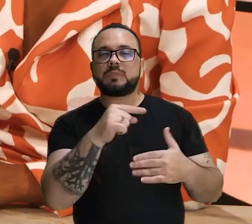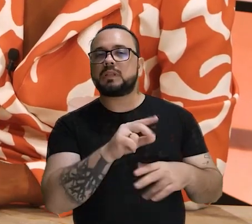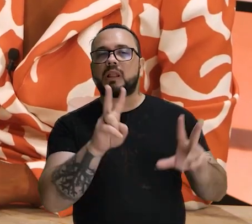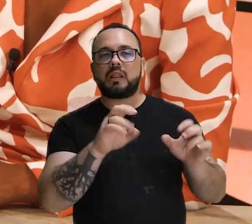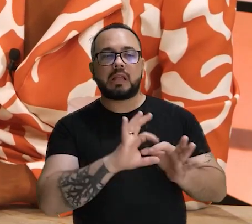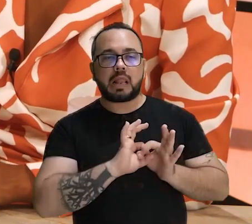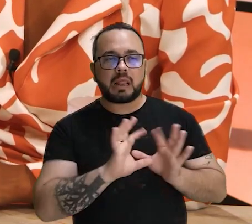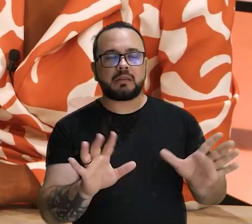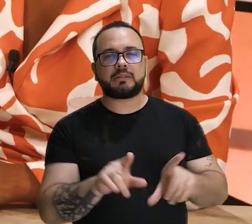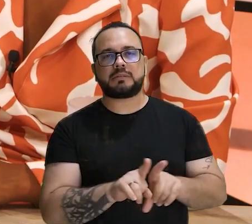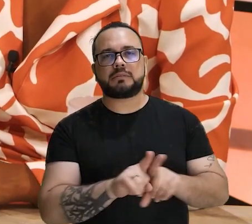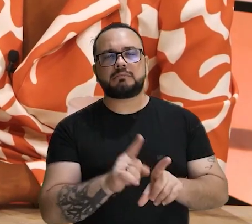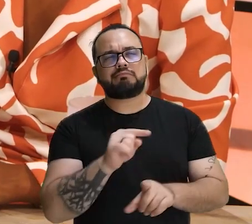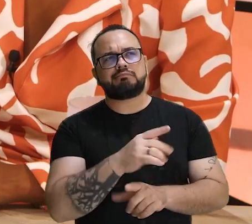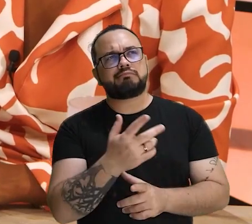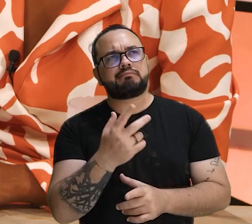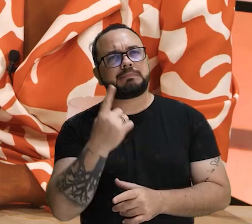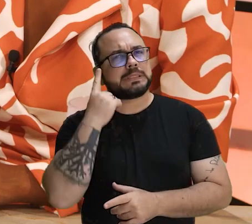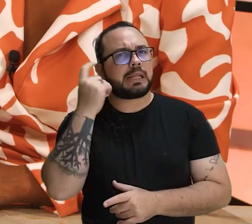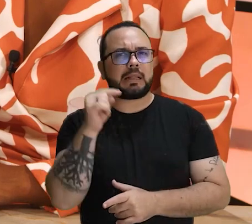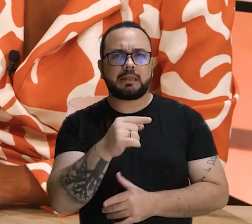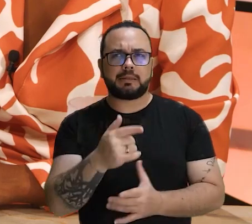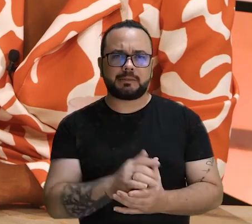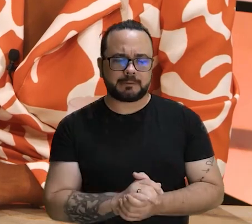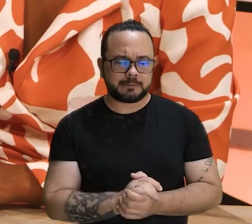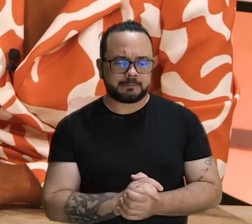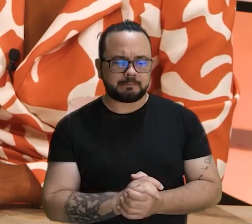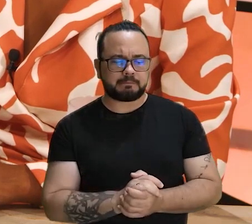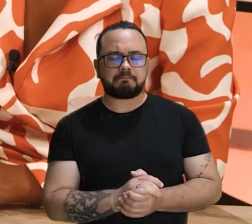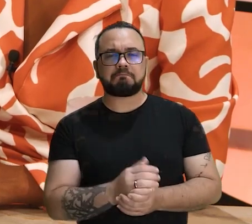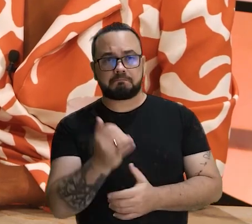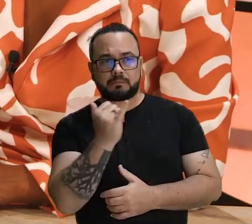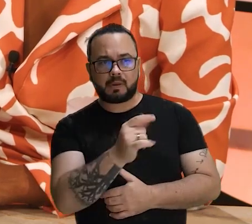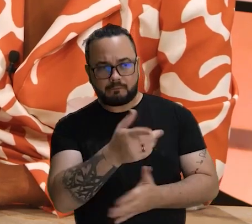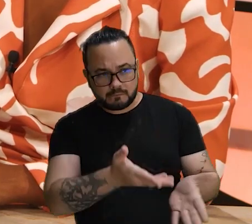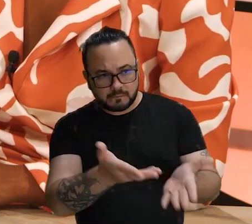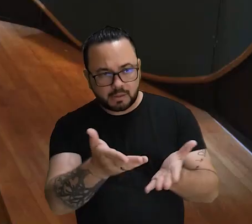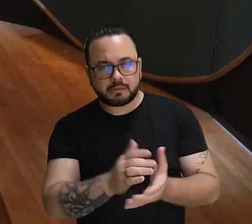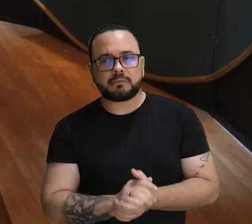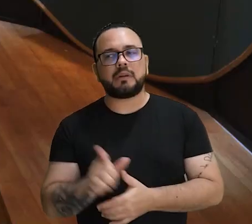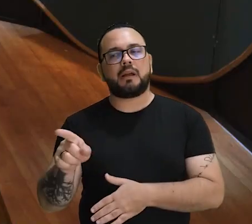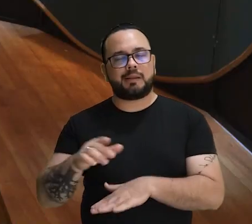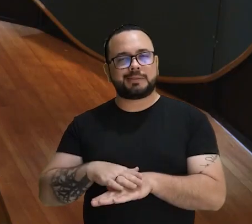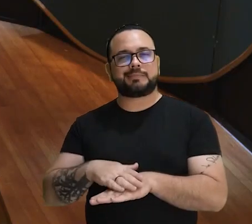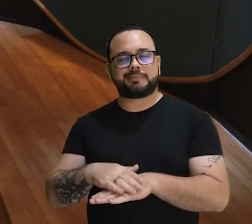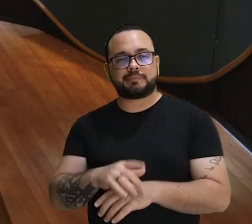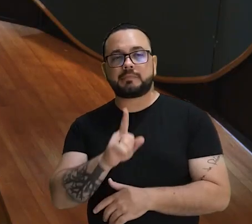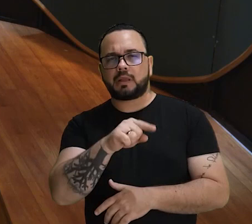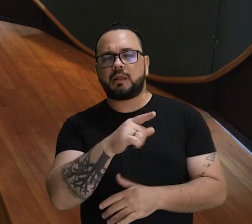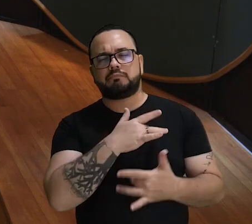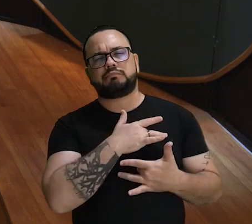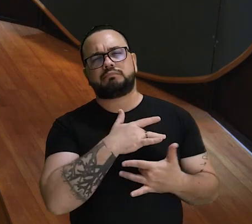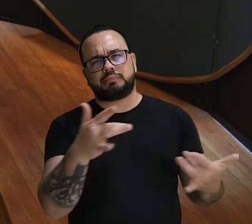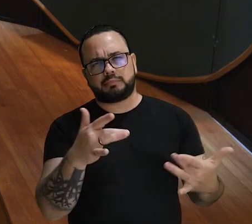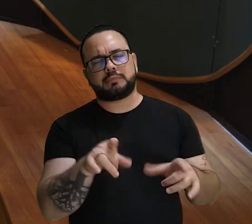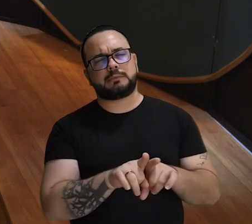nessa liberdade, assim, de... Tanto no sentido de dizer, vai lá. Ele é muito assim. Né? Muito